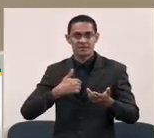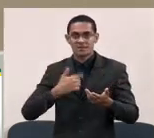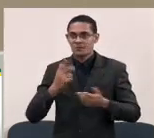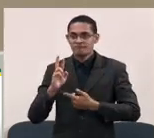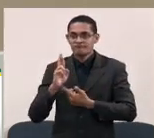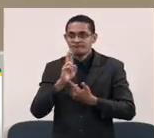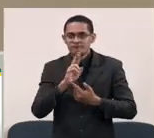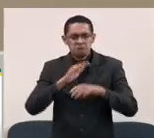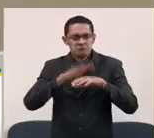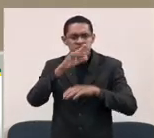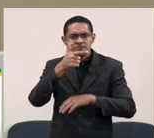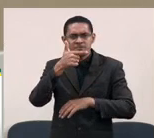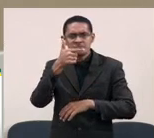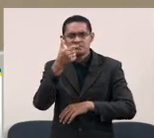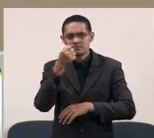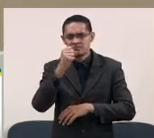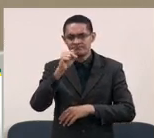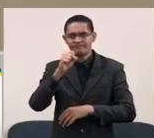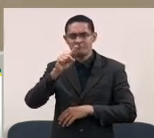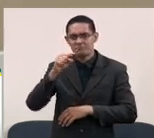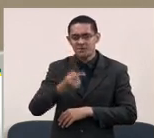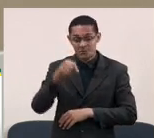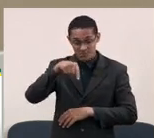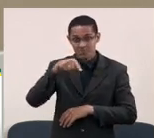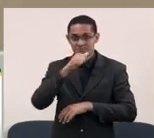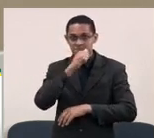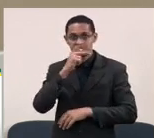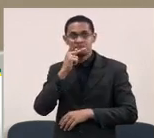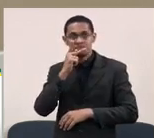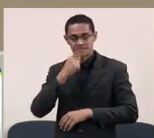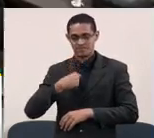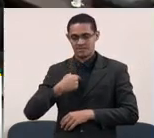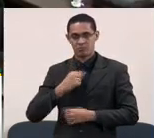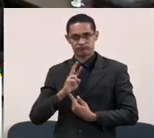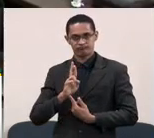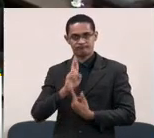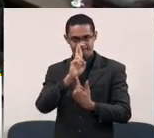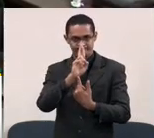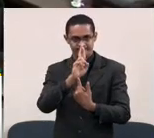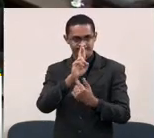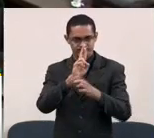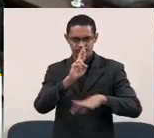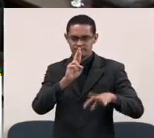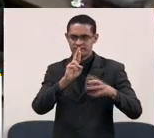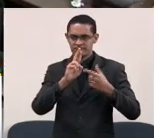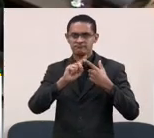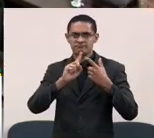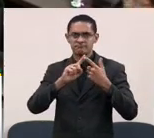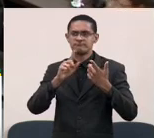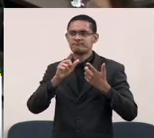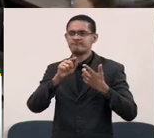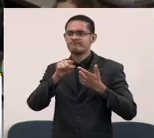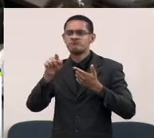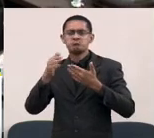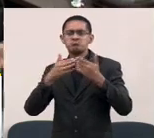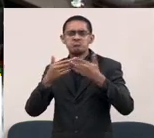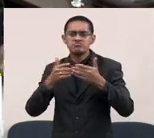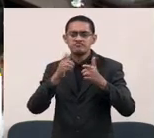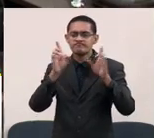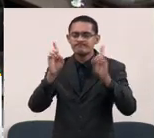28 mil autistas que nós temos no Amapá e de todos aqueles que têm todo e qualquer tipo